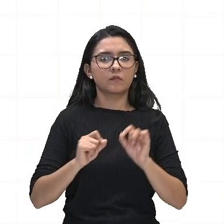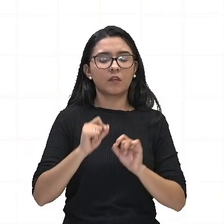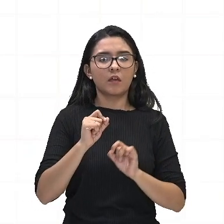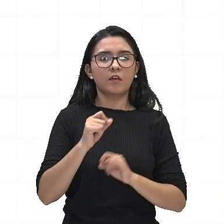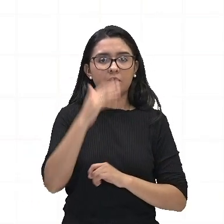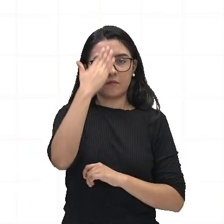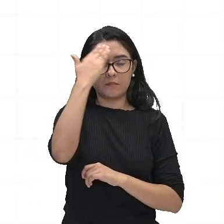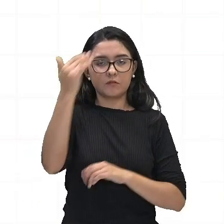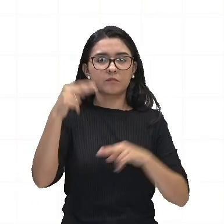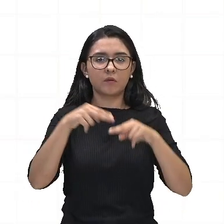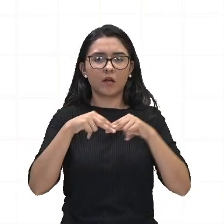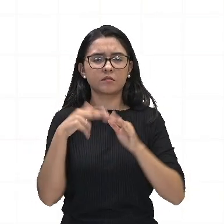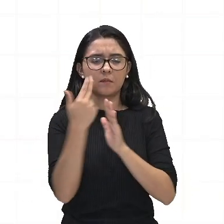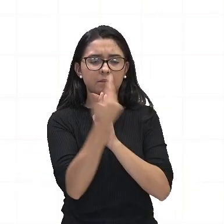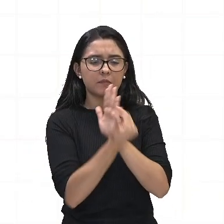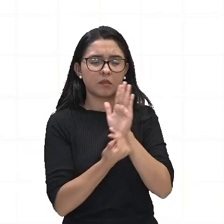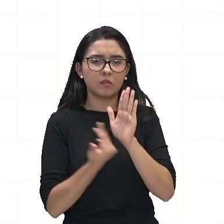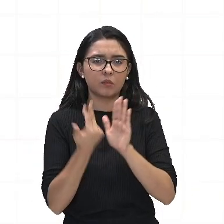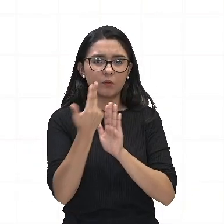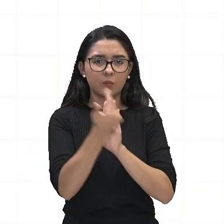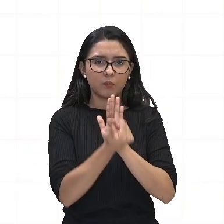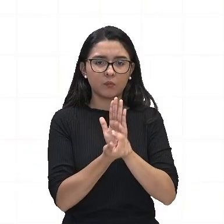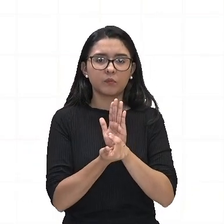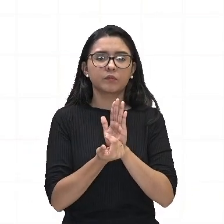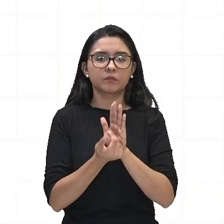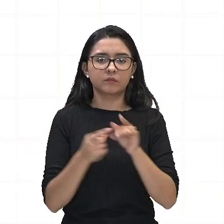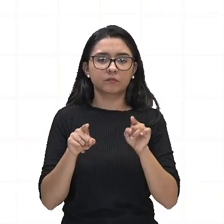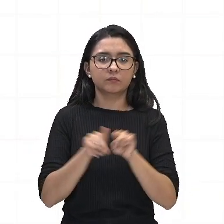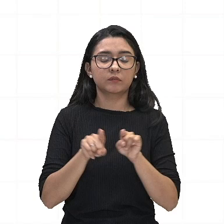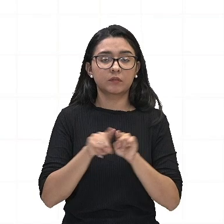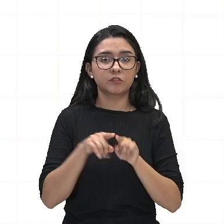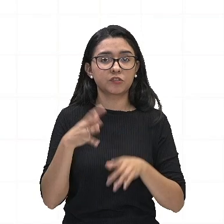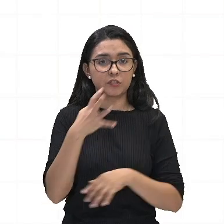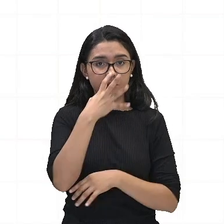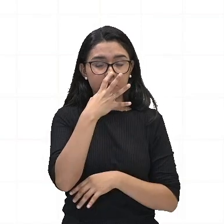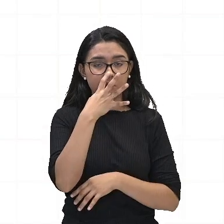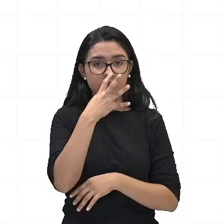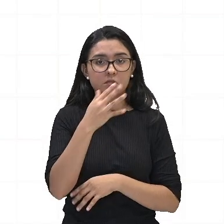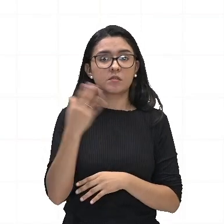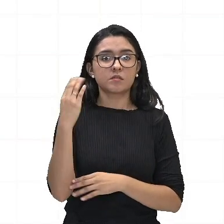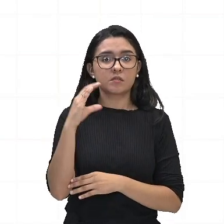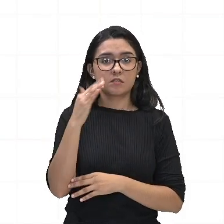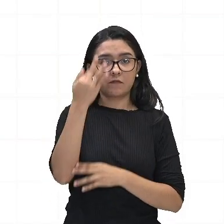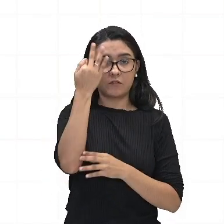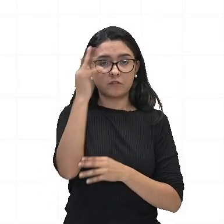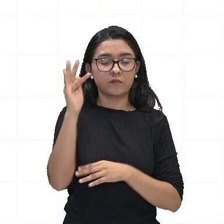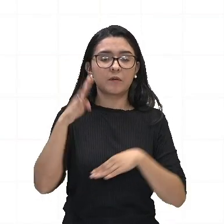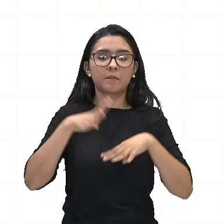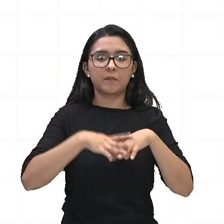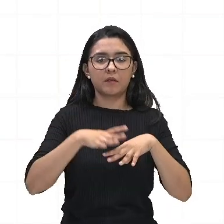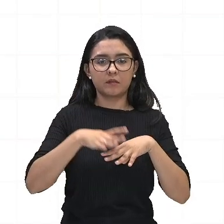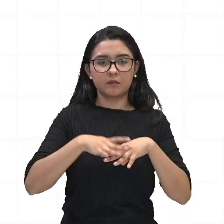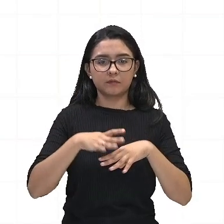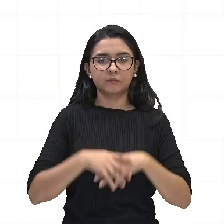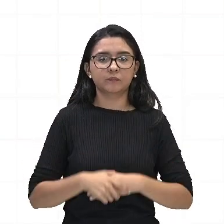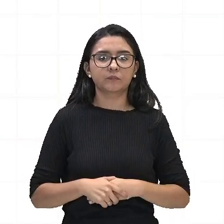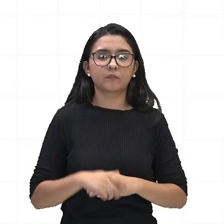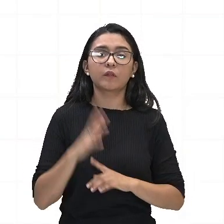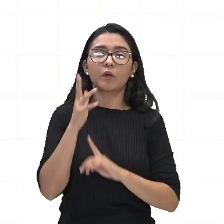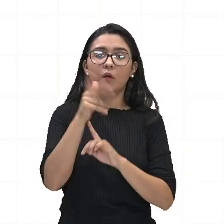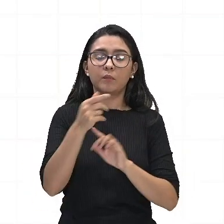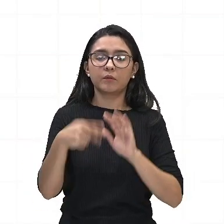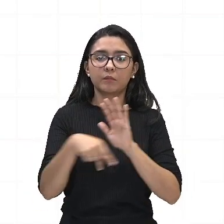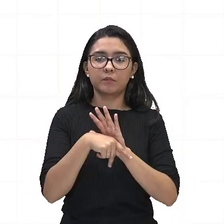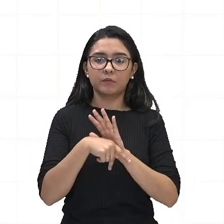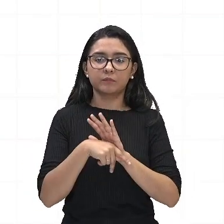pinturas, fascinado pela ciência, filosofia e matemática. Obras de Rafael Sanzio: temos